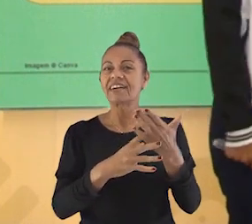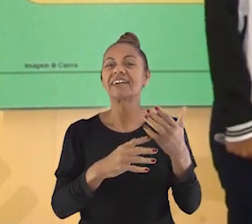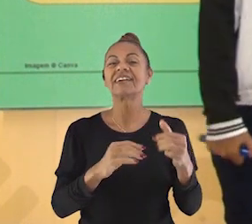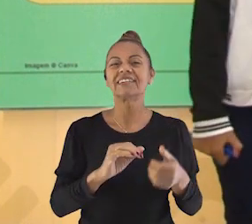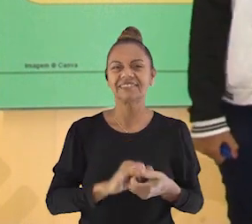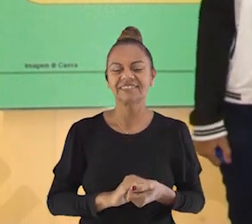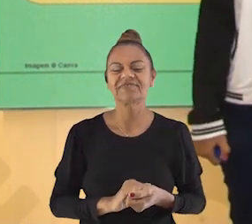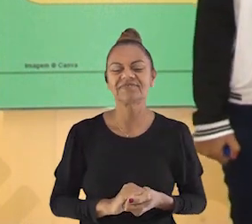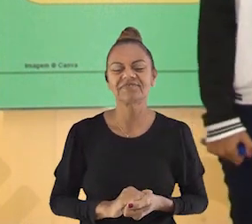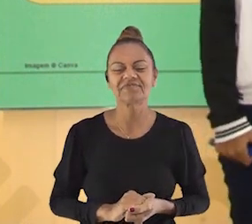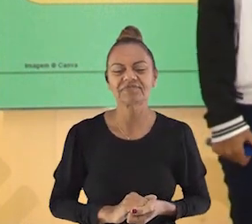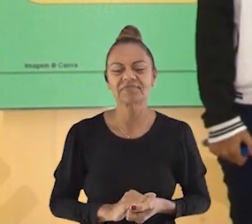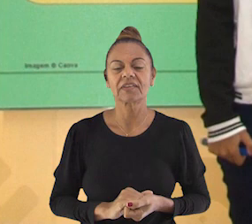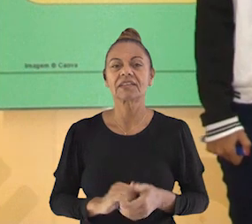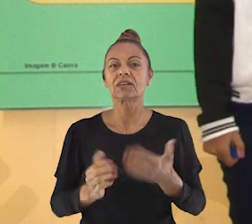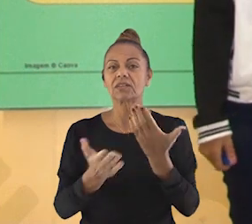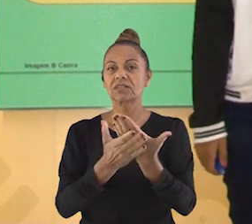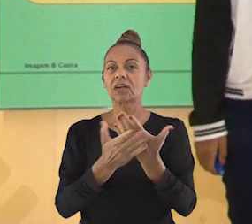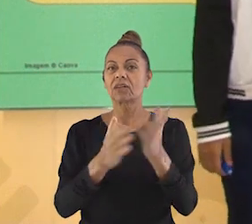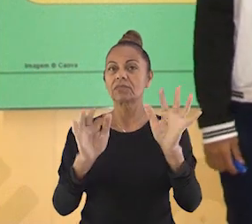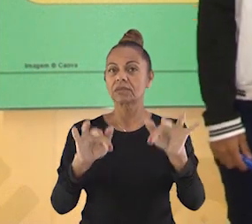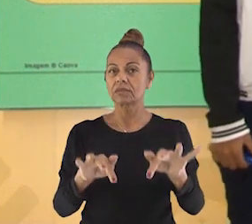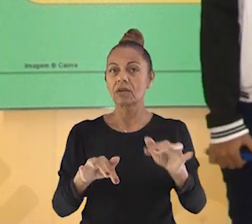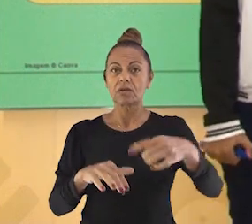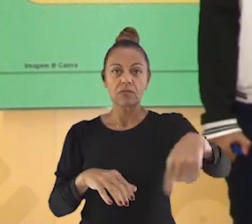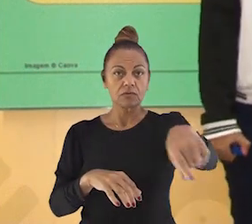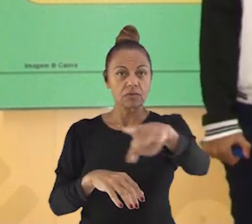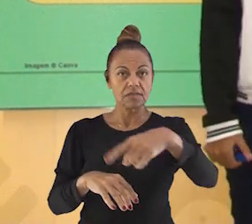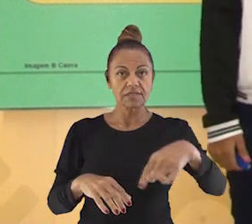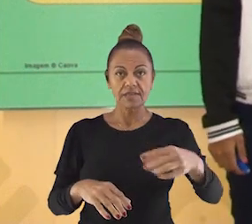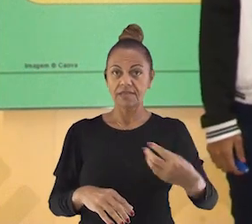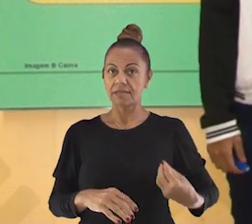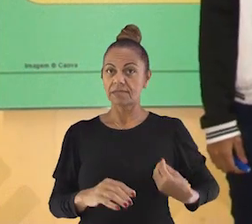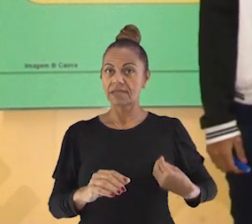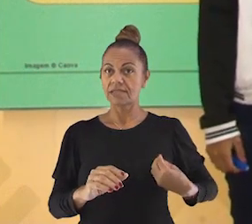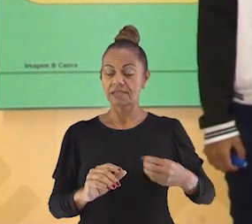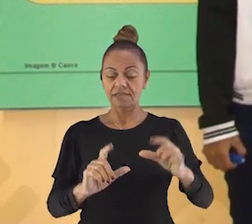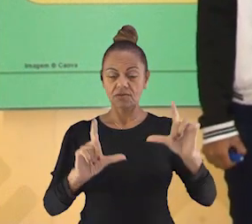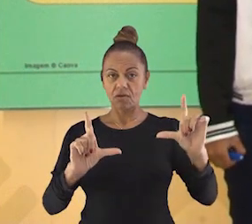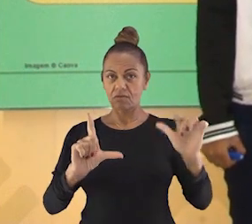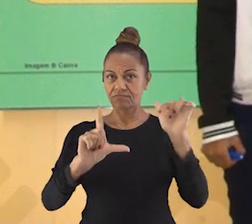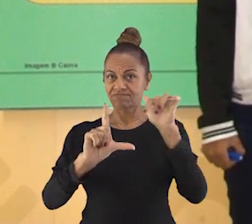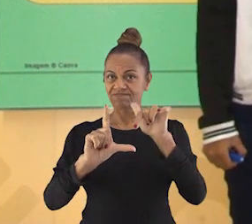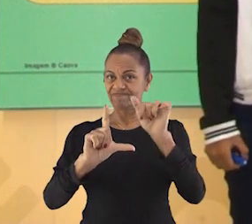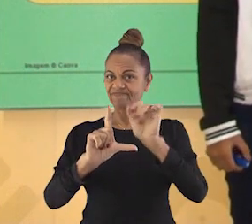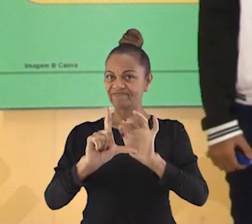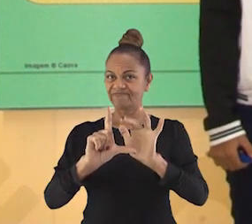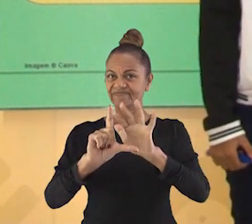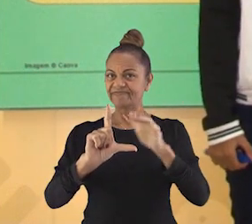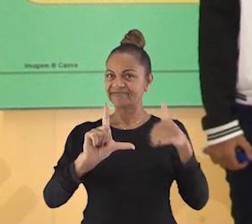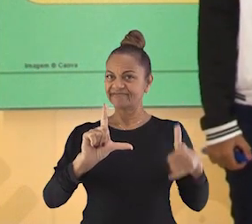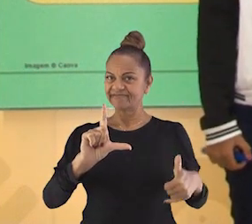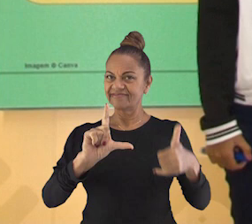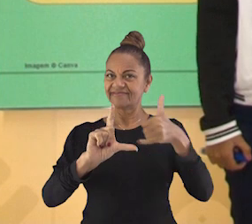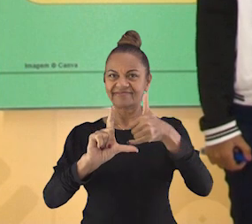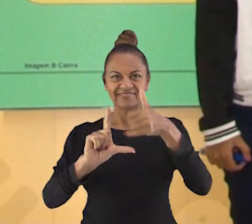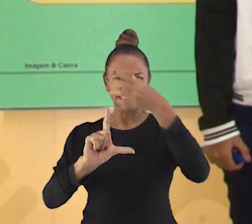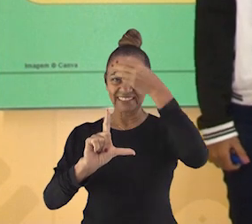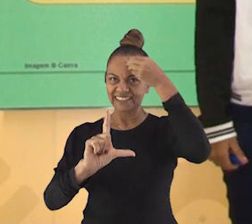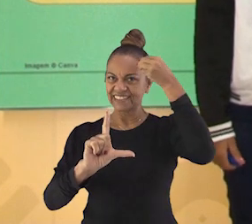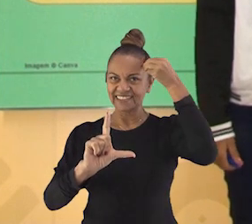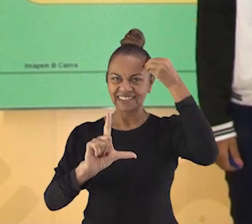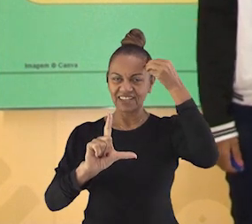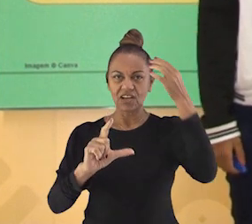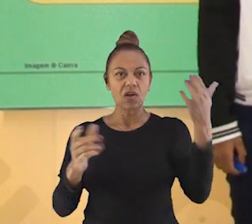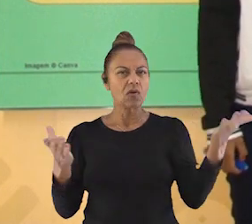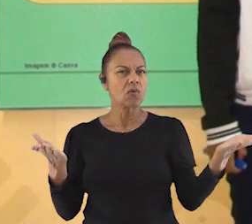Cansativa. cansativa. No recreio. Nossa aula está chegando ao fim. Não se esqueçam de registrar a presença usando o